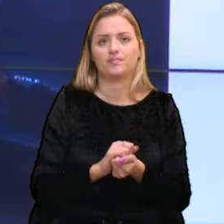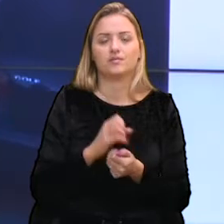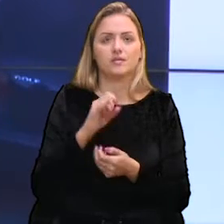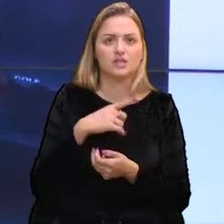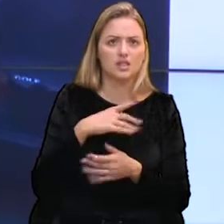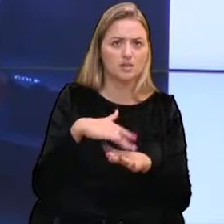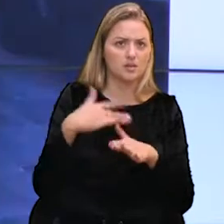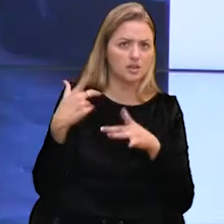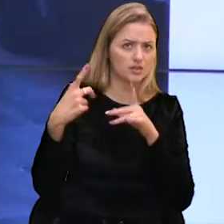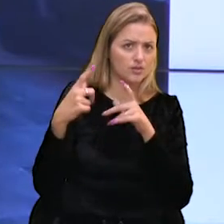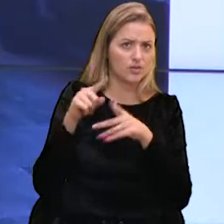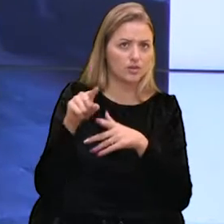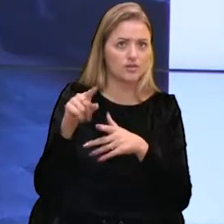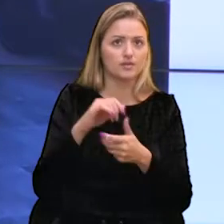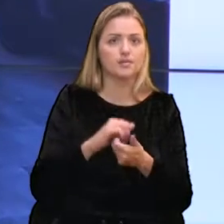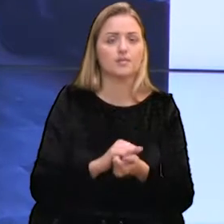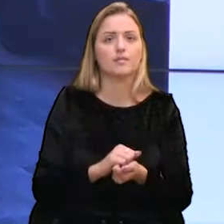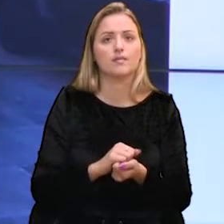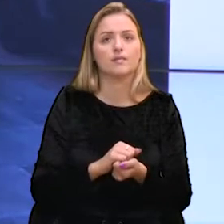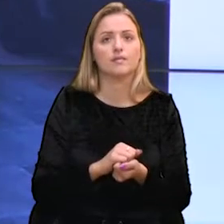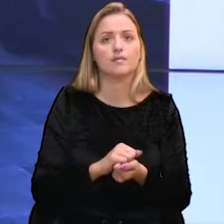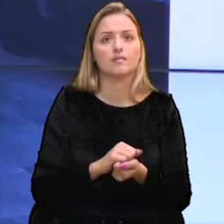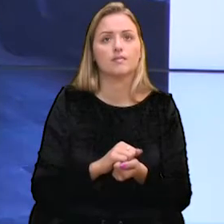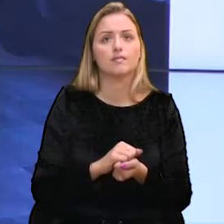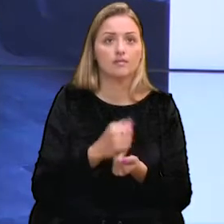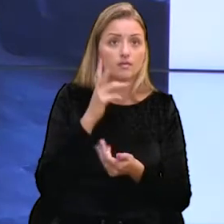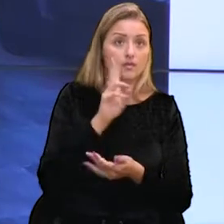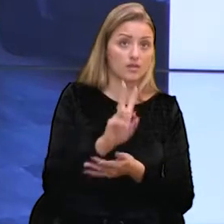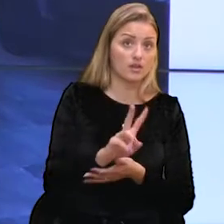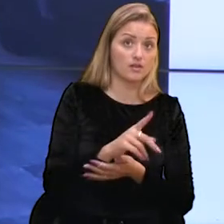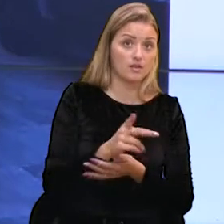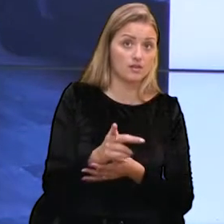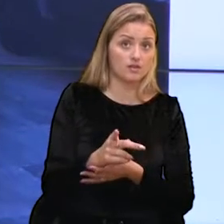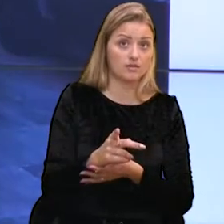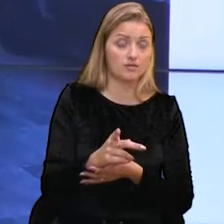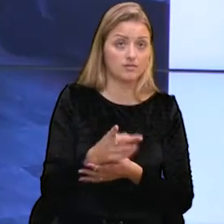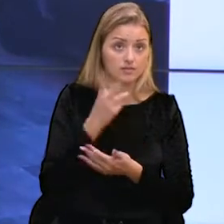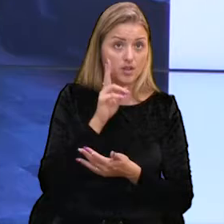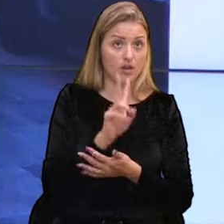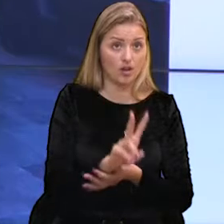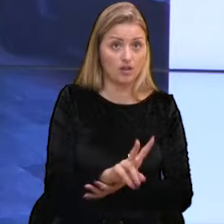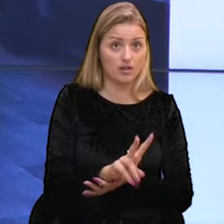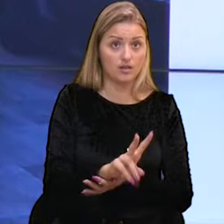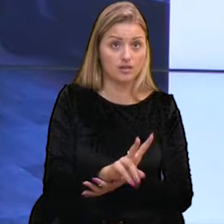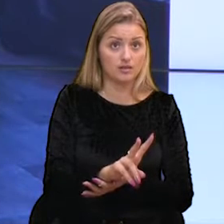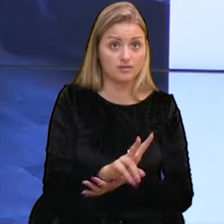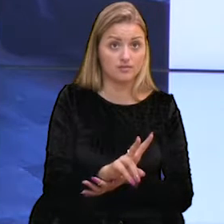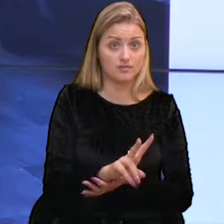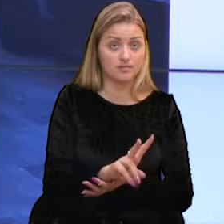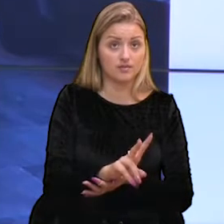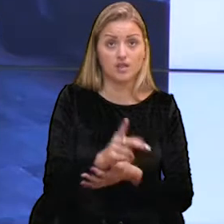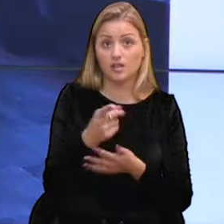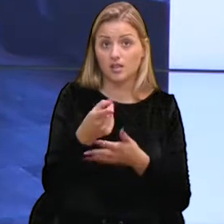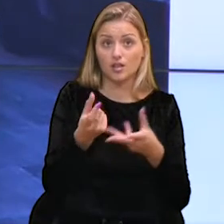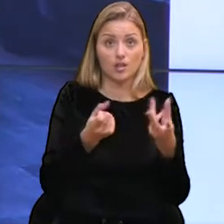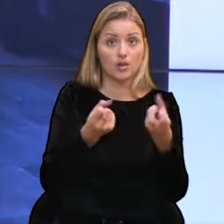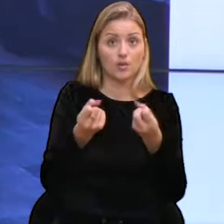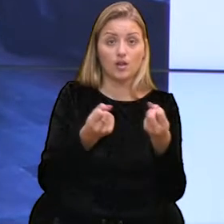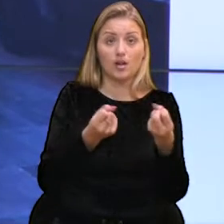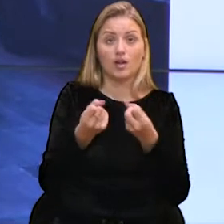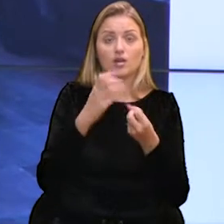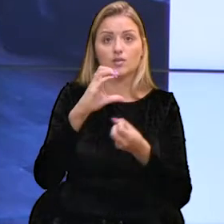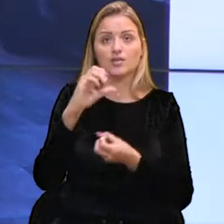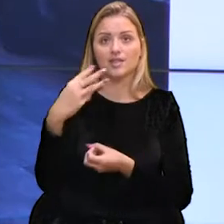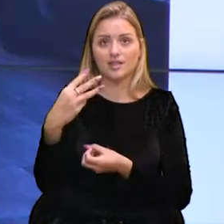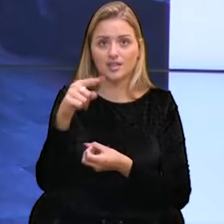tem mais algumas fotos. Vejam. Olhem só onde é que está esse automóvel